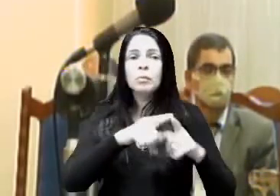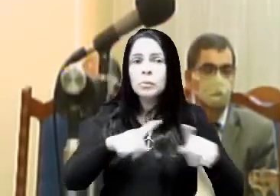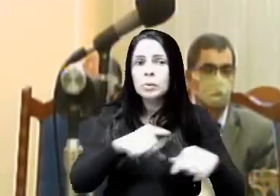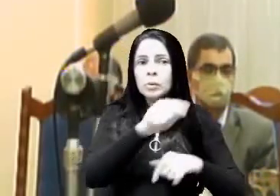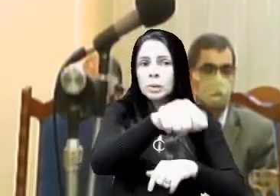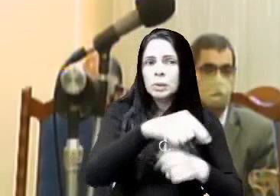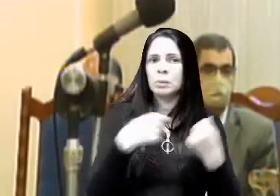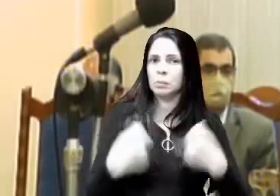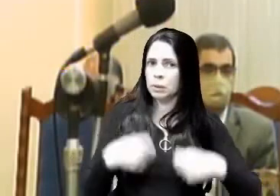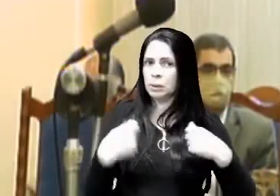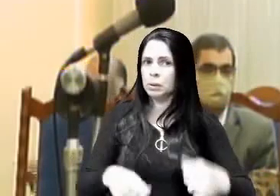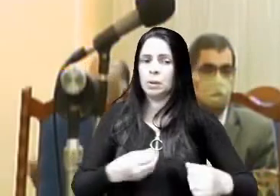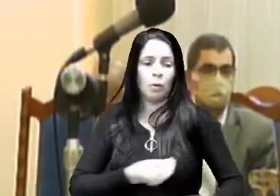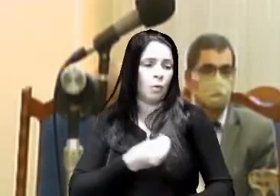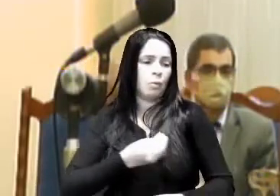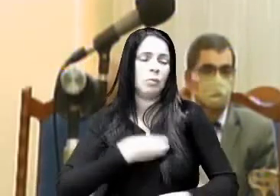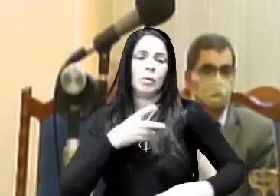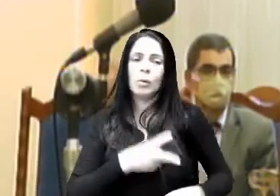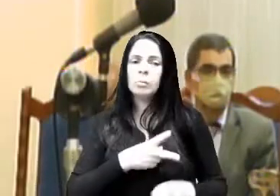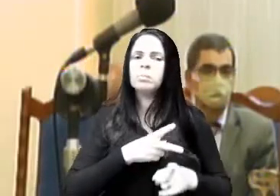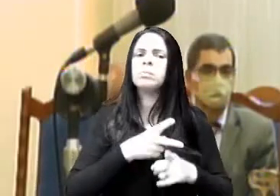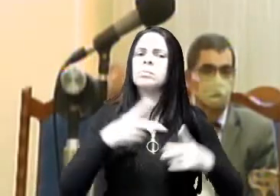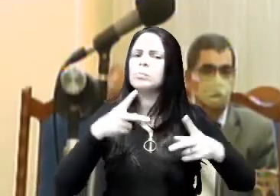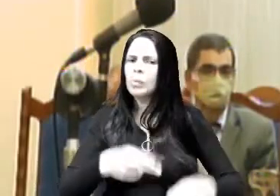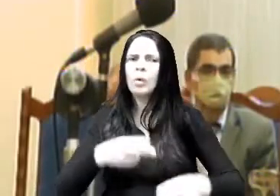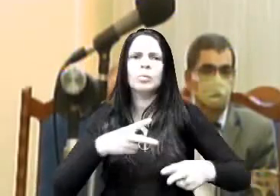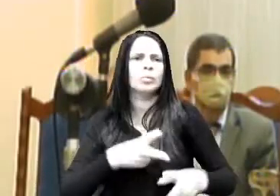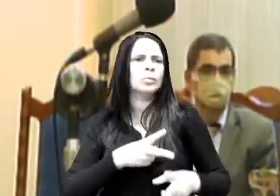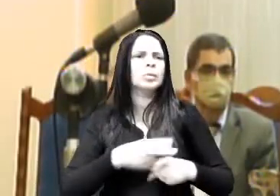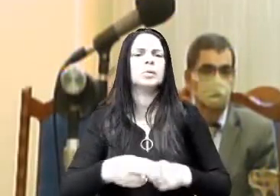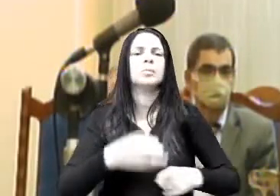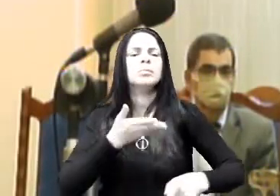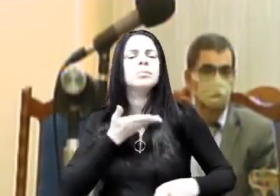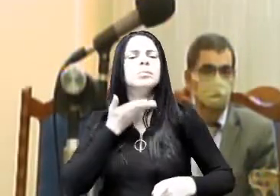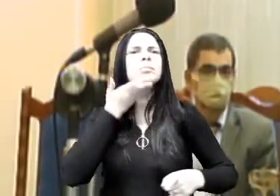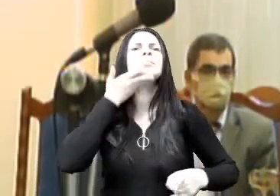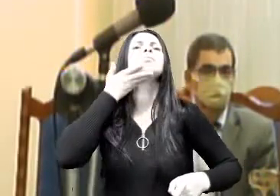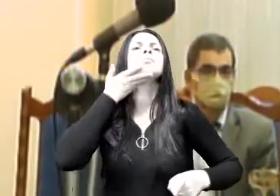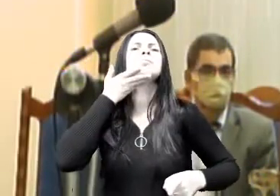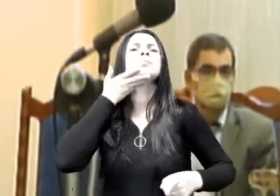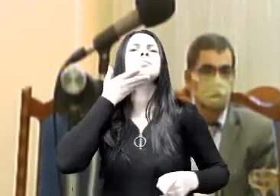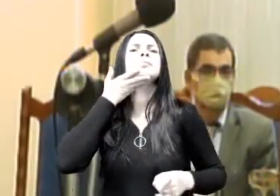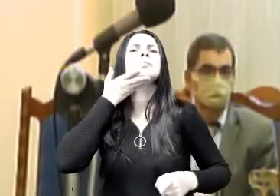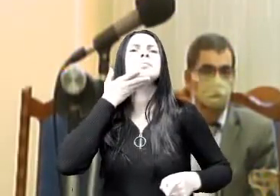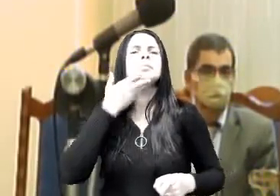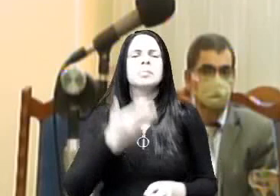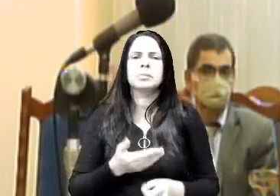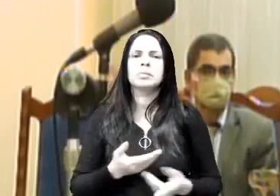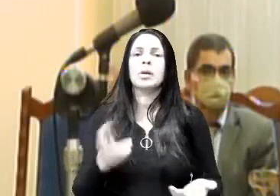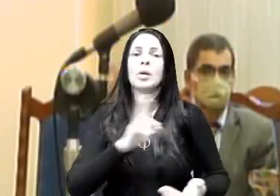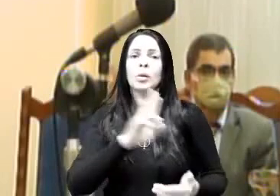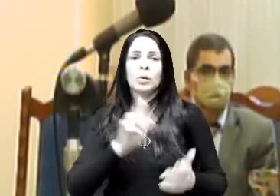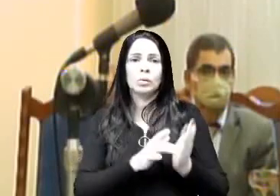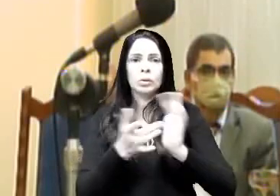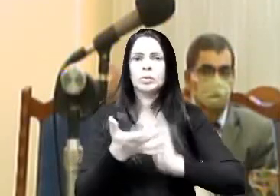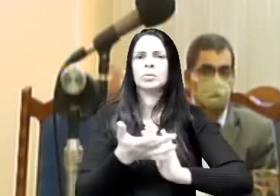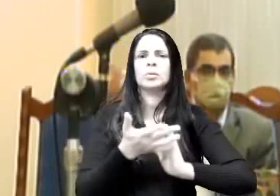um vencedor. Levante a cabeça em nome de Jesus e dê glória a